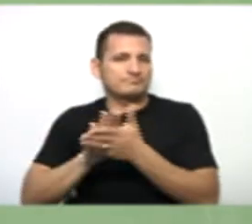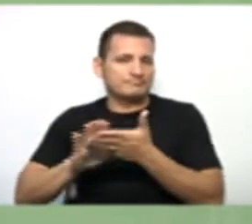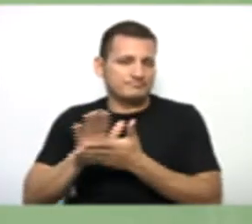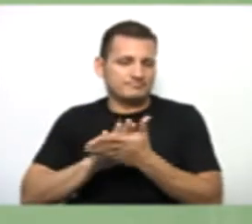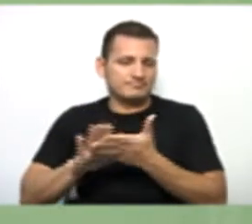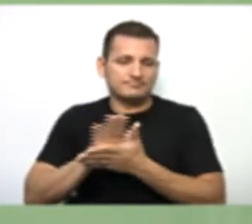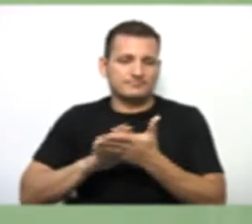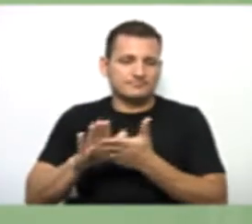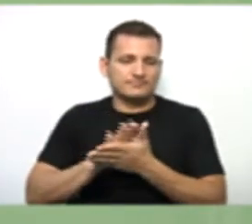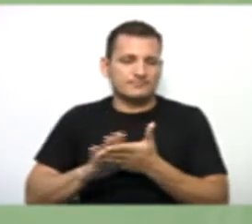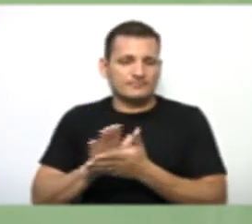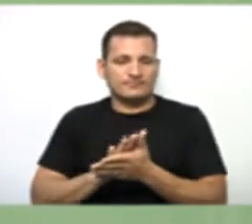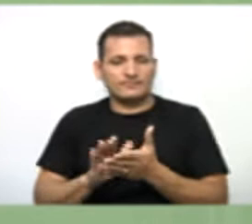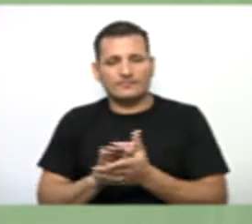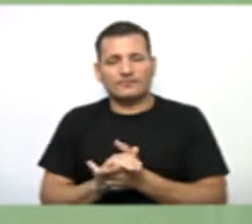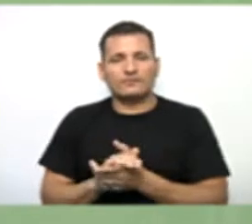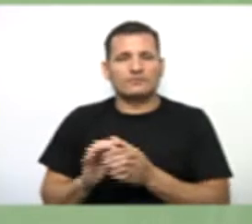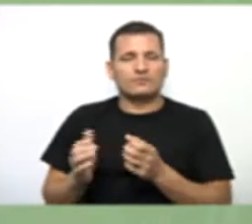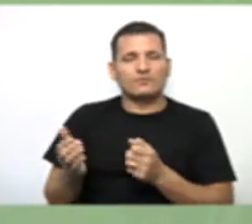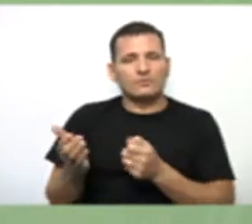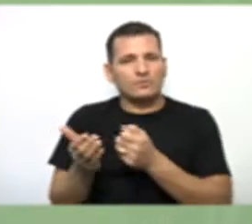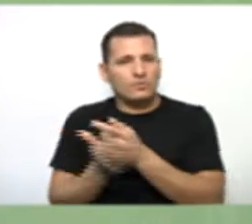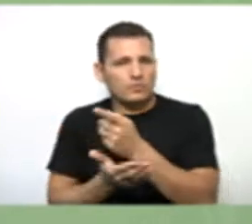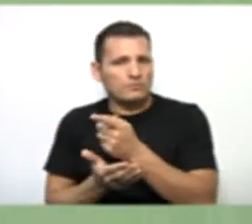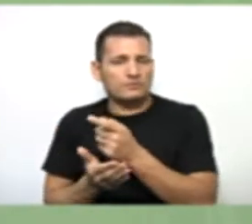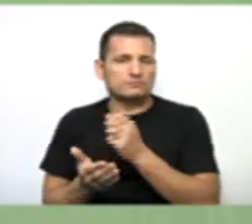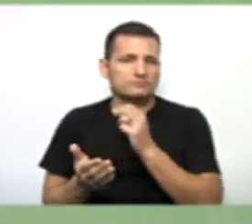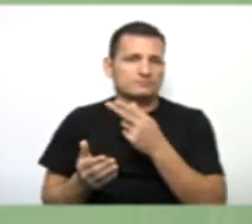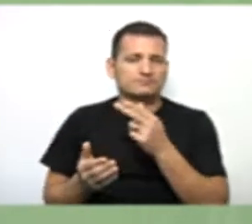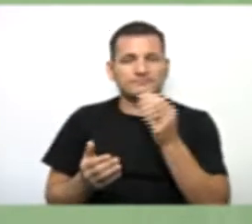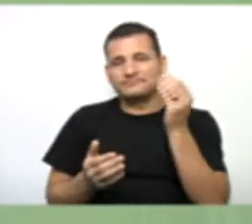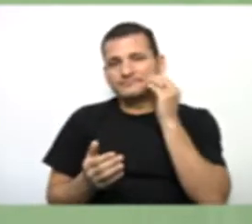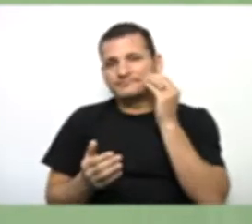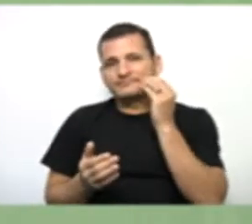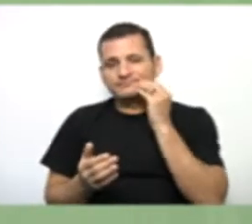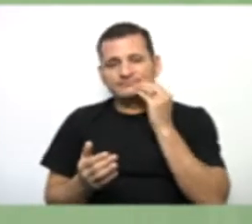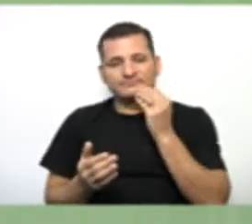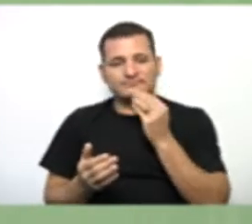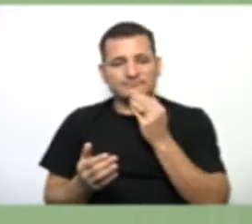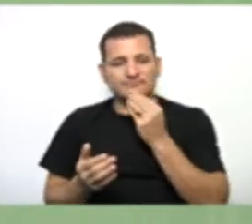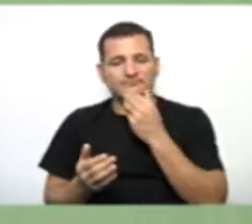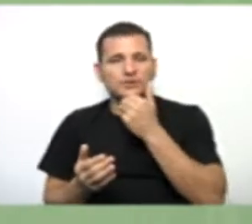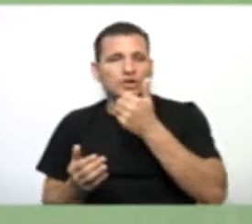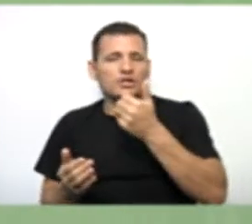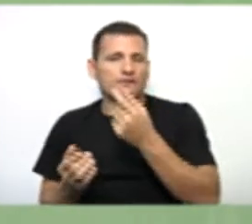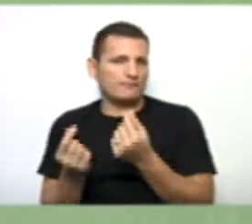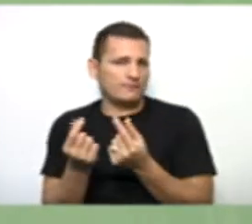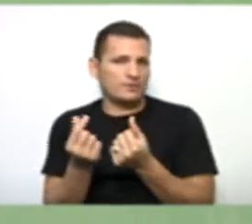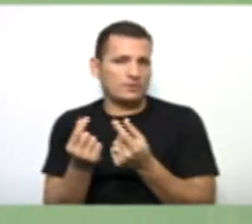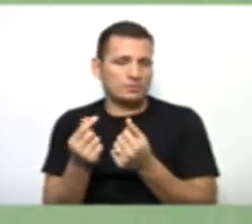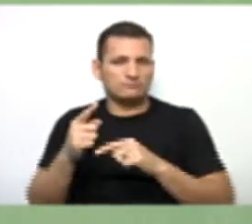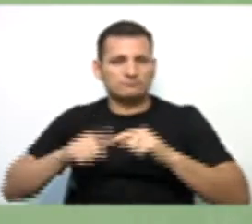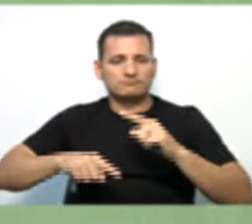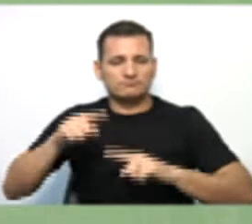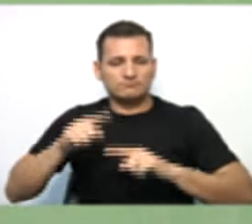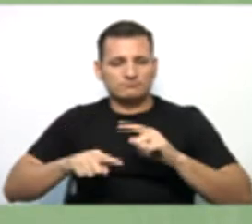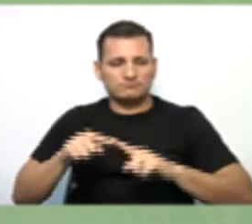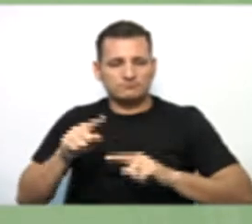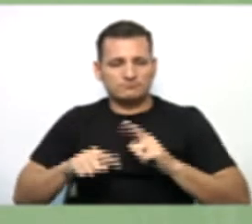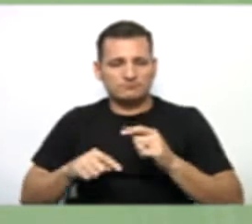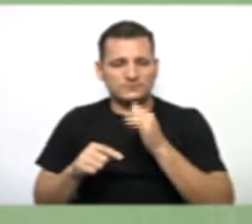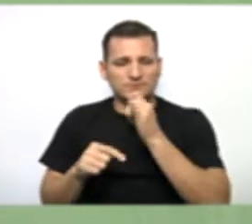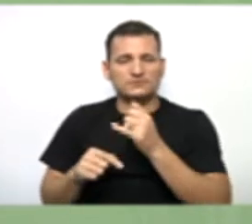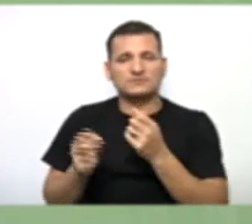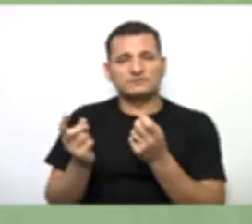compra, ou tentar, né, no caso da compra, ou tentar melhorar o preço do produto, no caso de